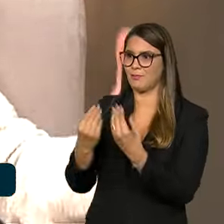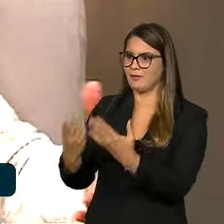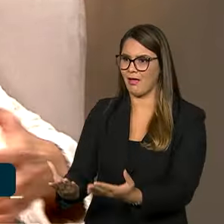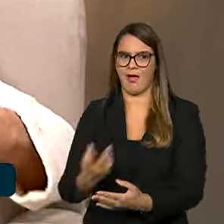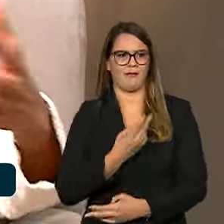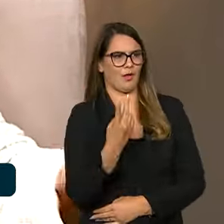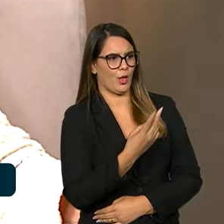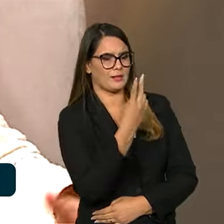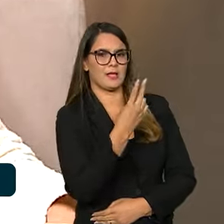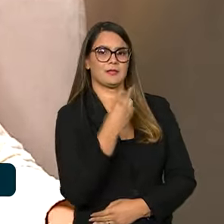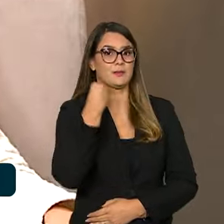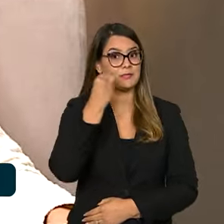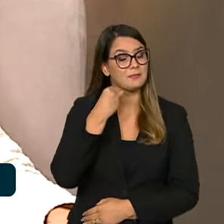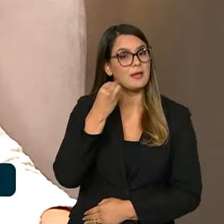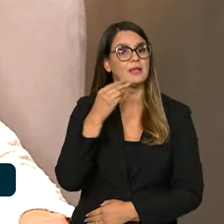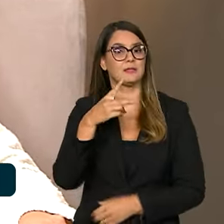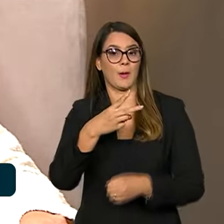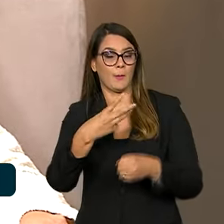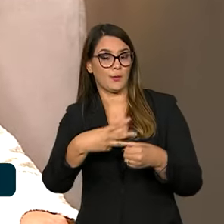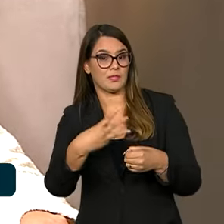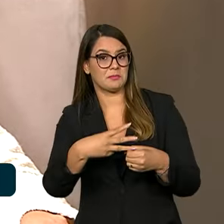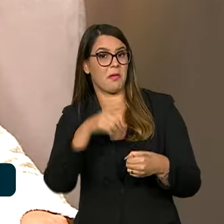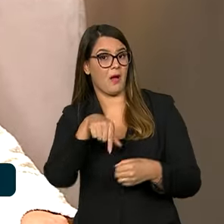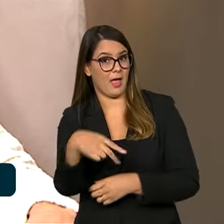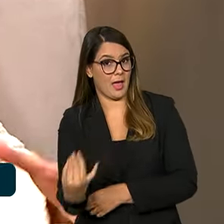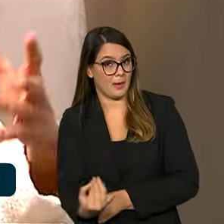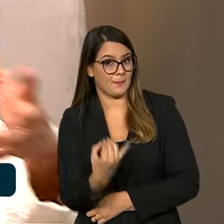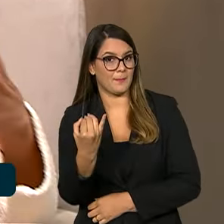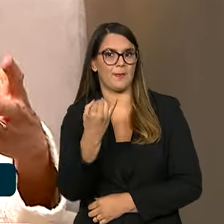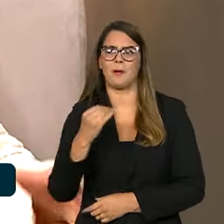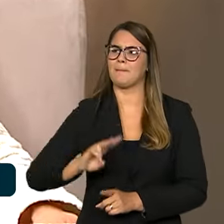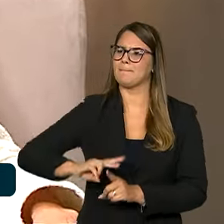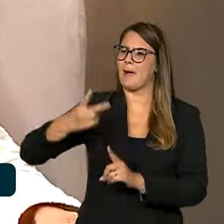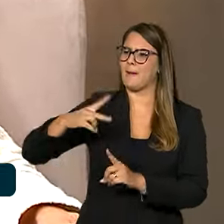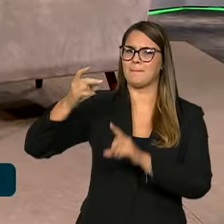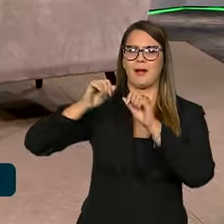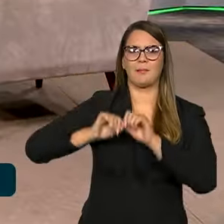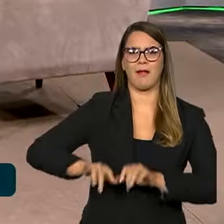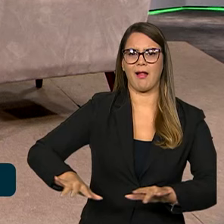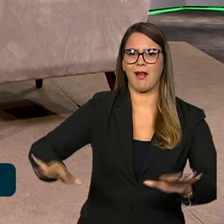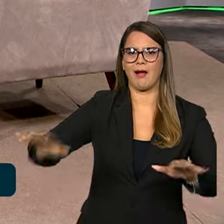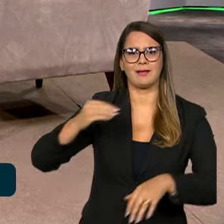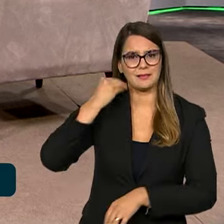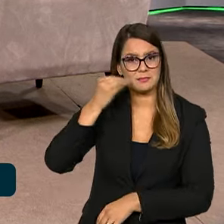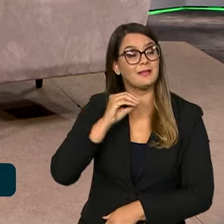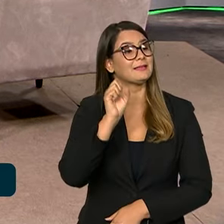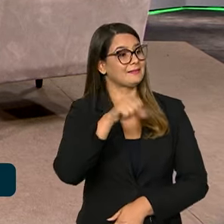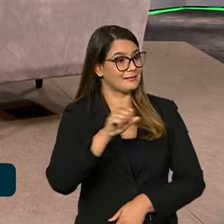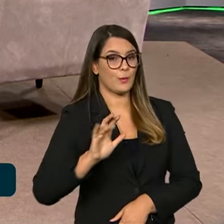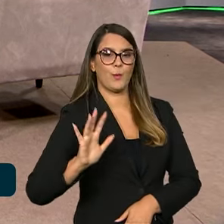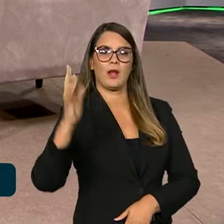reconhecimento de experiências municipais que são importantes tudo isso tudo isso vai criar um clima